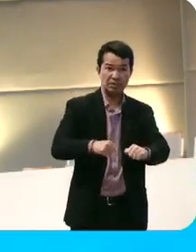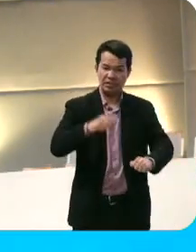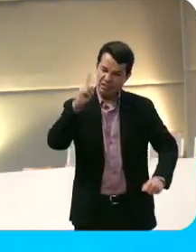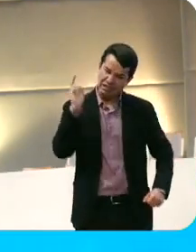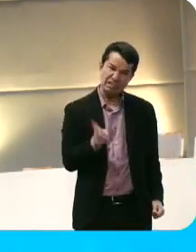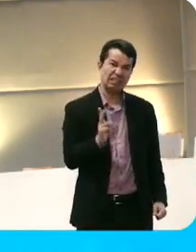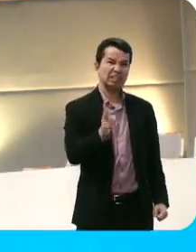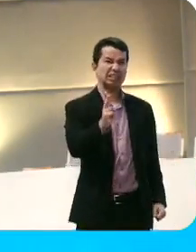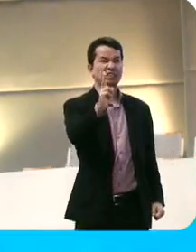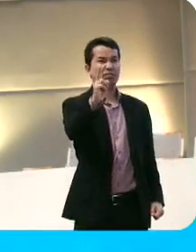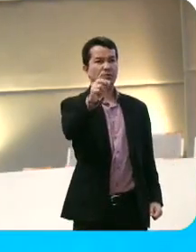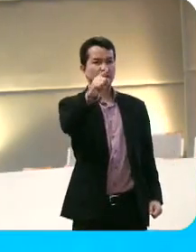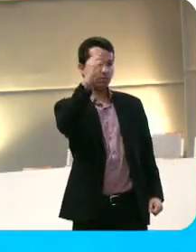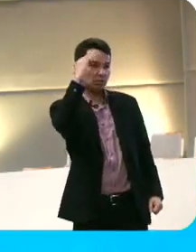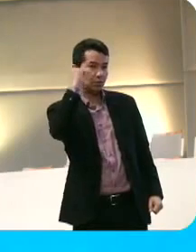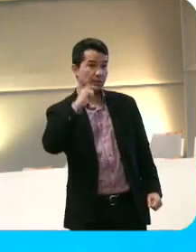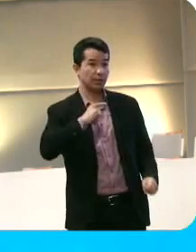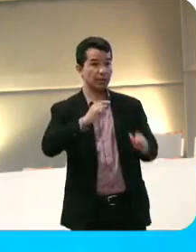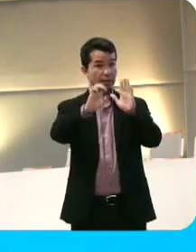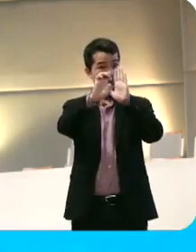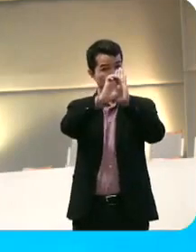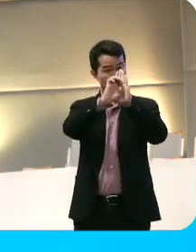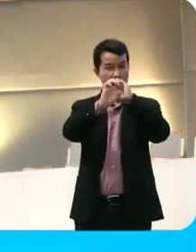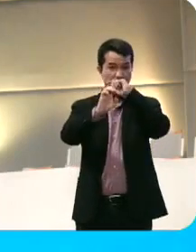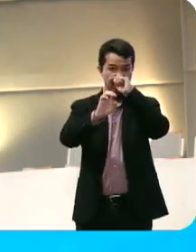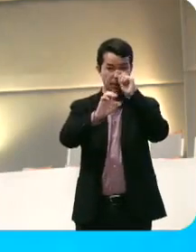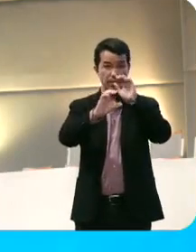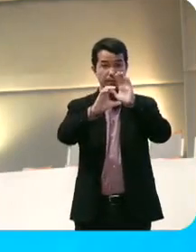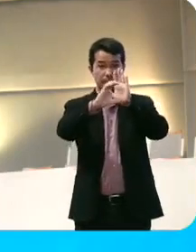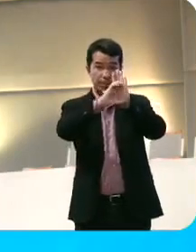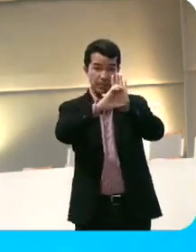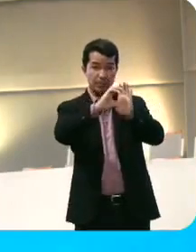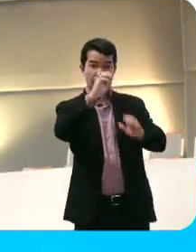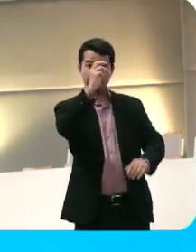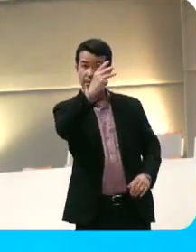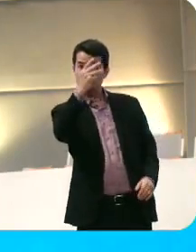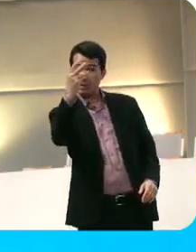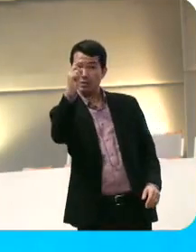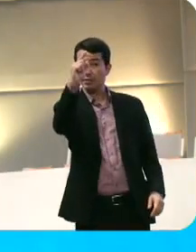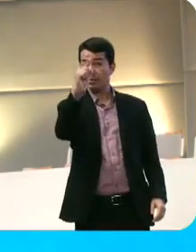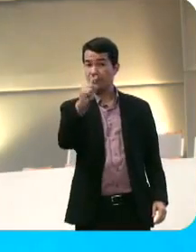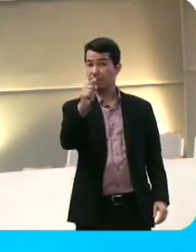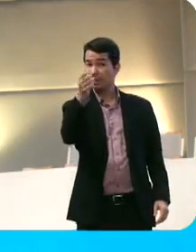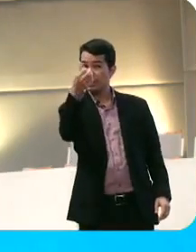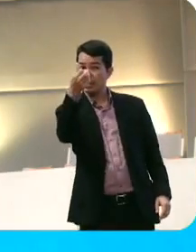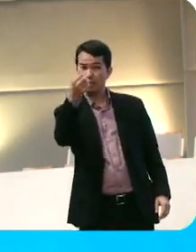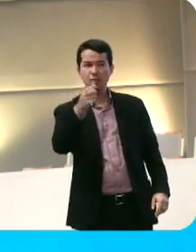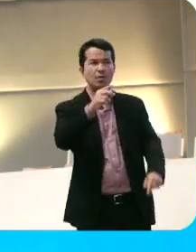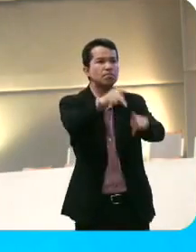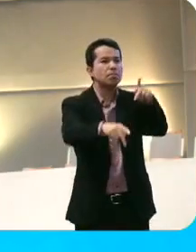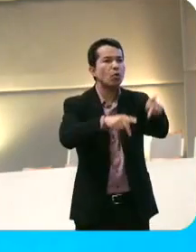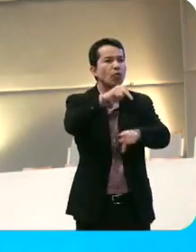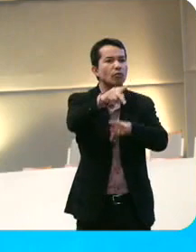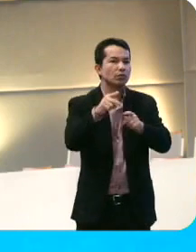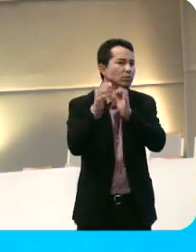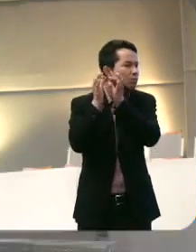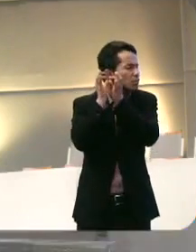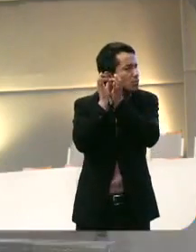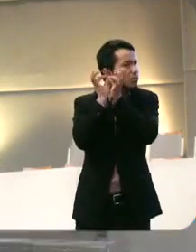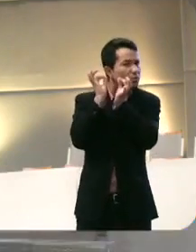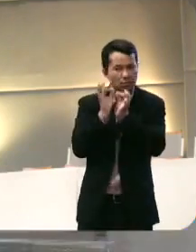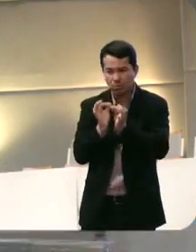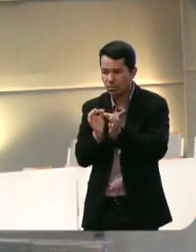povo começa a entregar os seus brincos, as suas joias, tudo aquilo que remetia ao que eles tinham usado